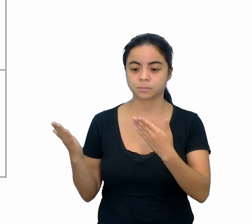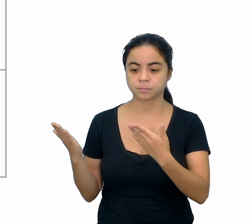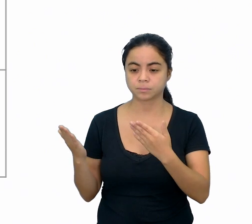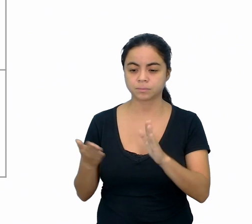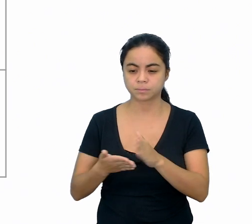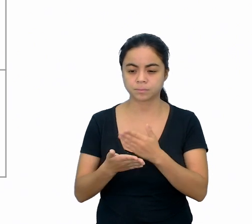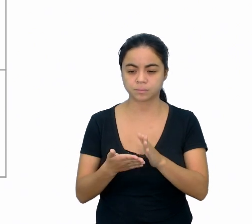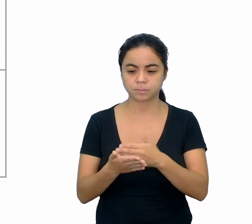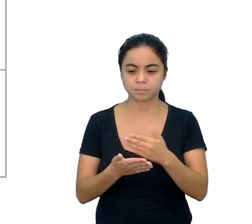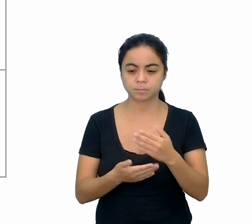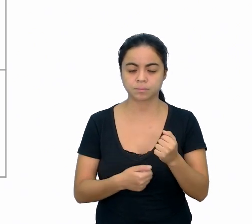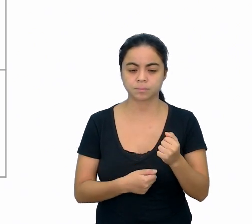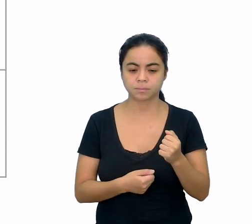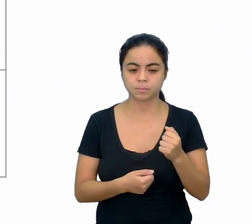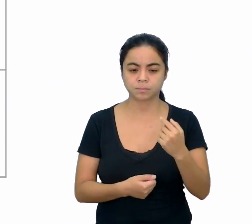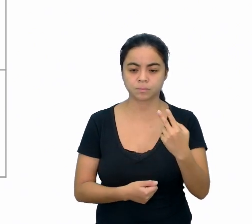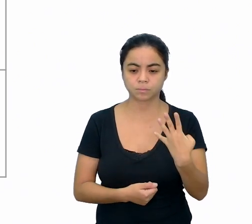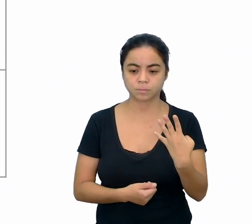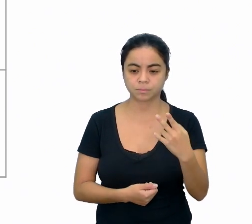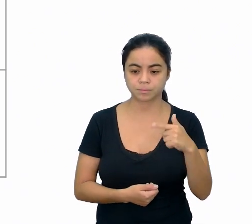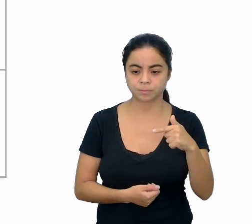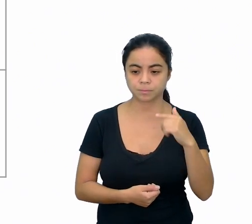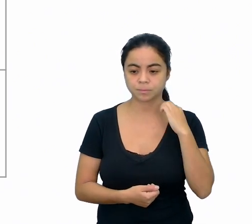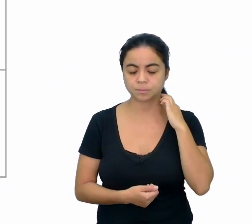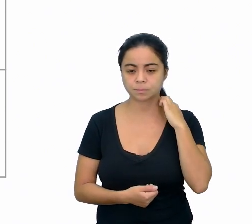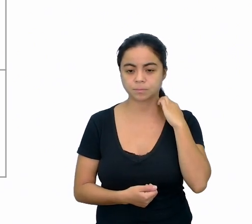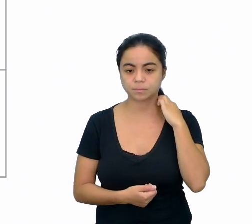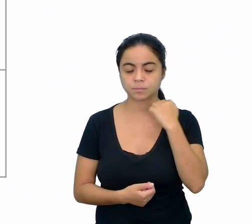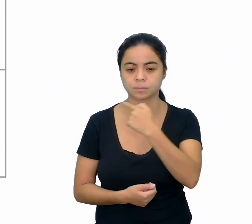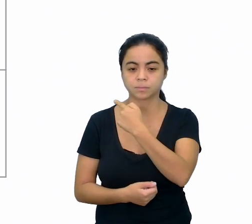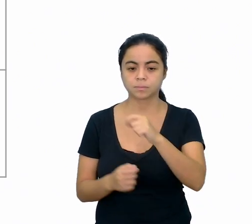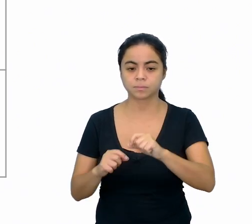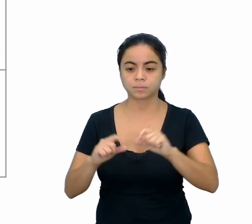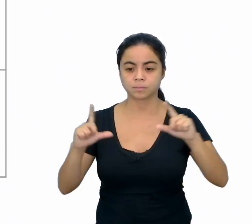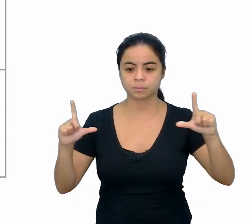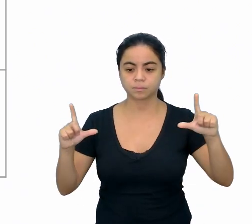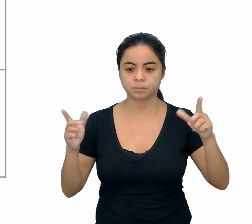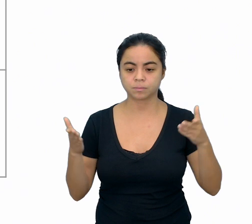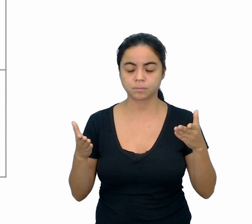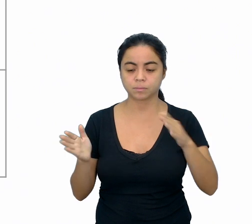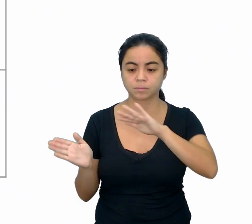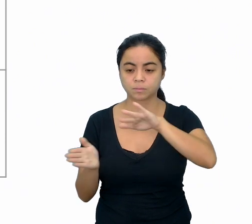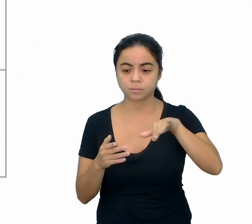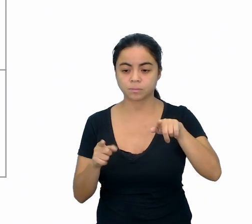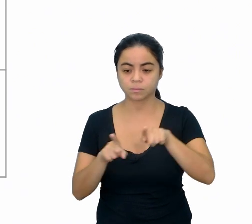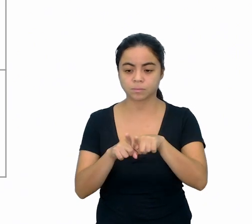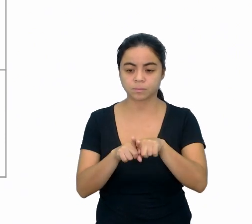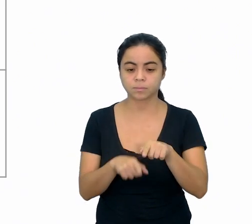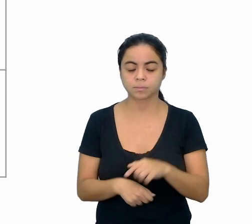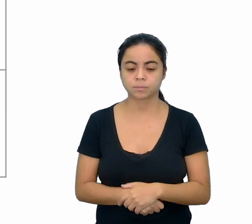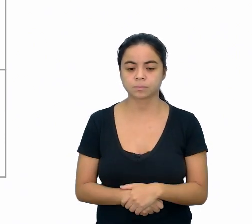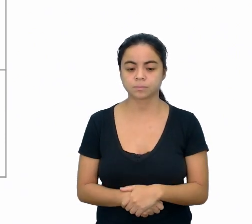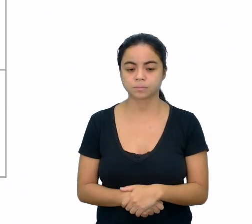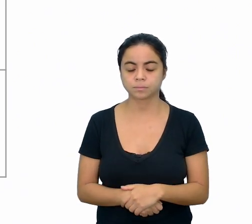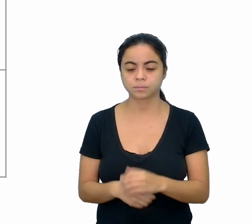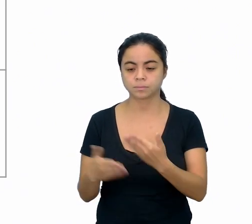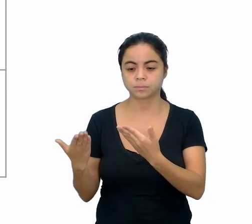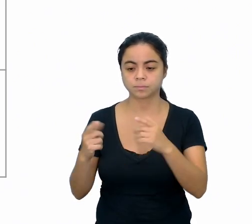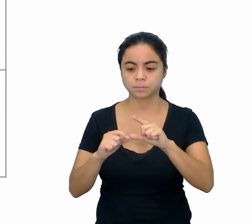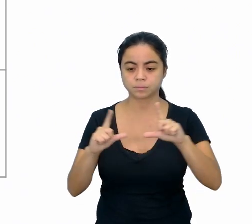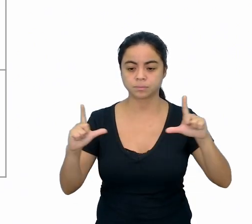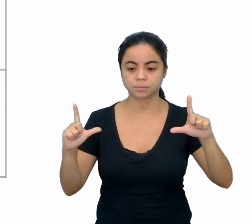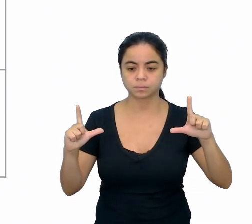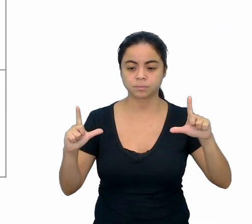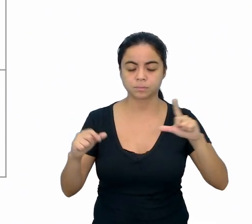na página 47 e é ele que está reproduzido neste e no próximo slide. Esse quadro